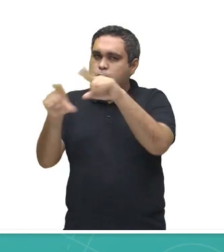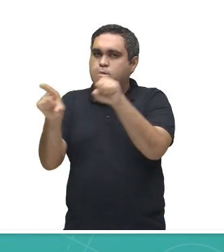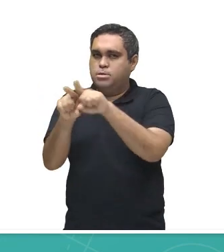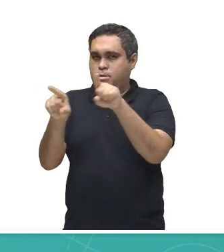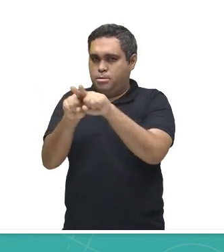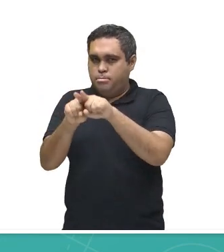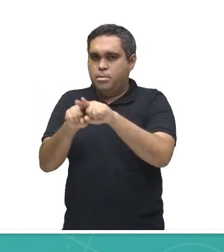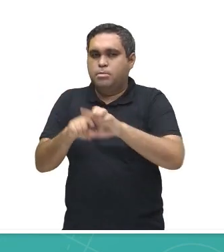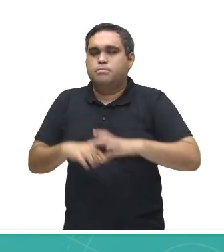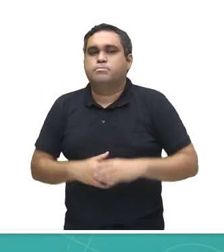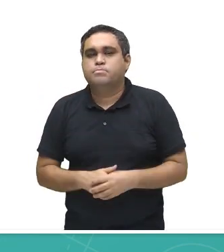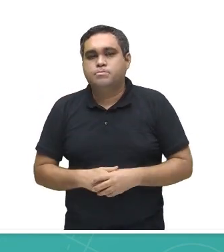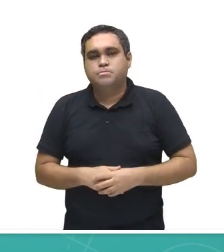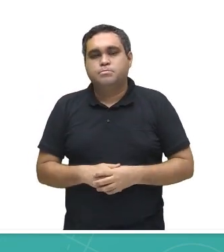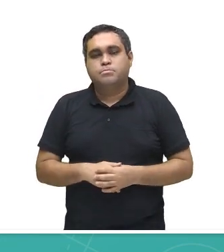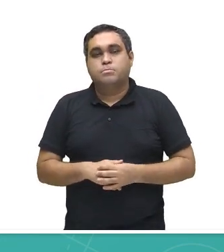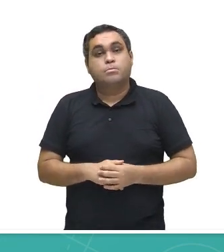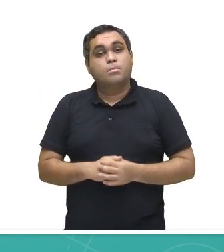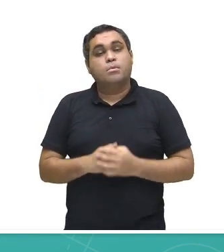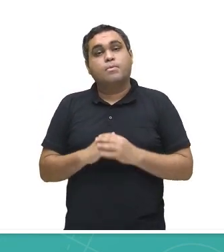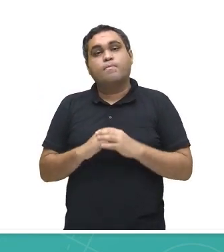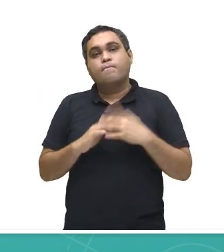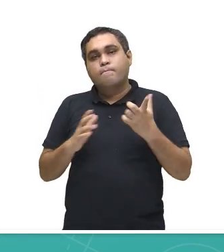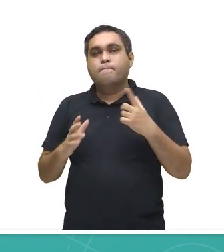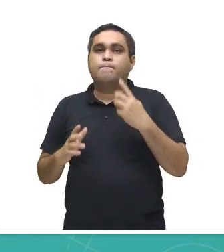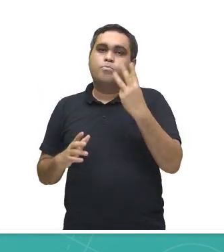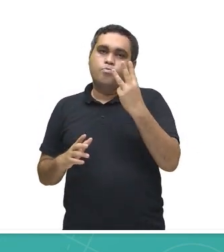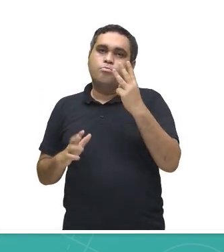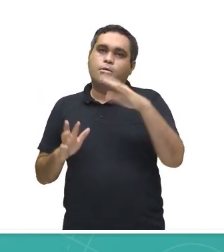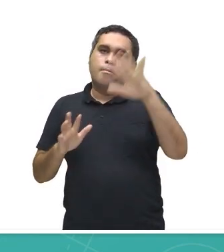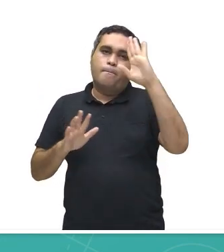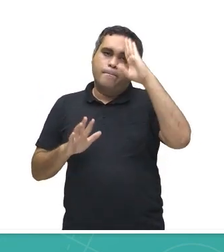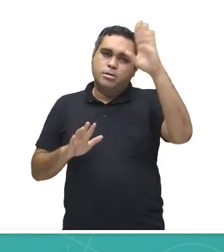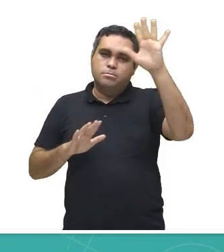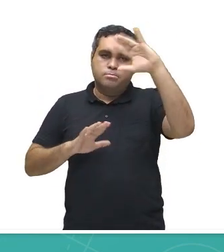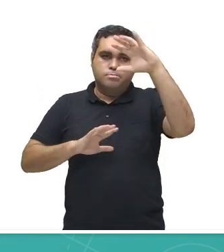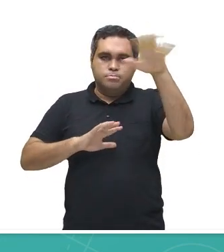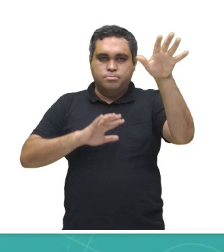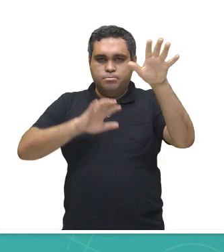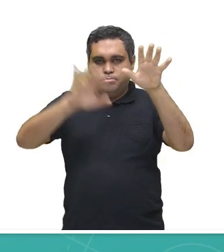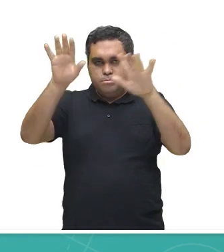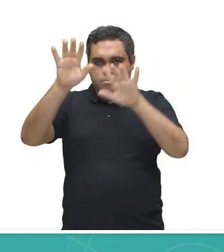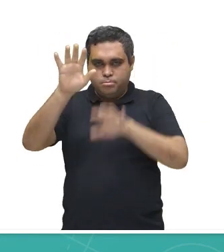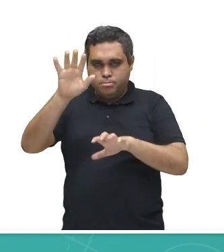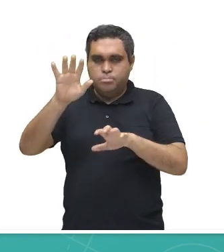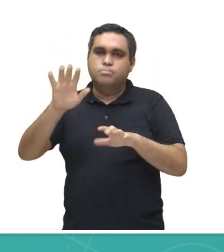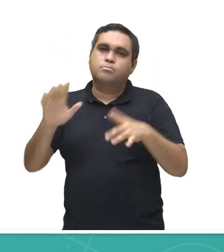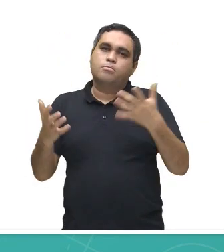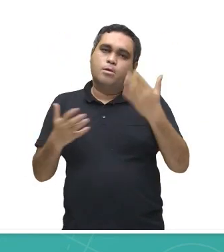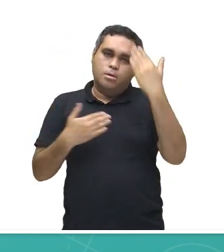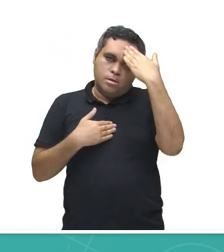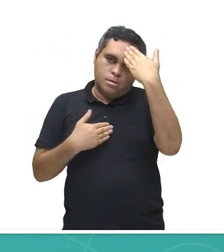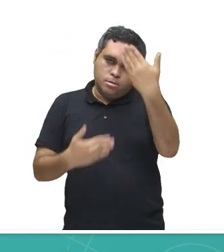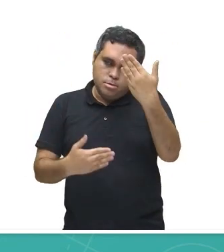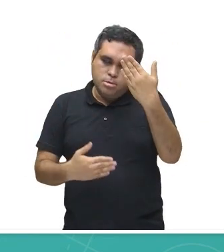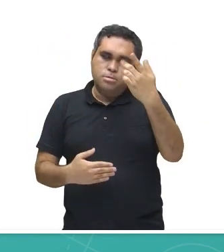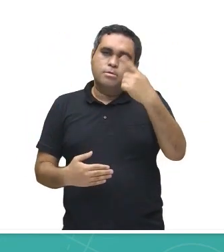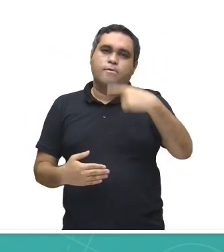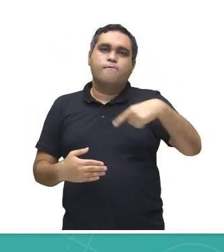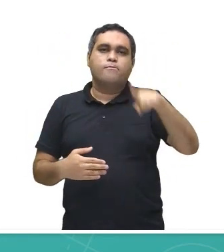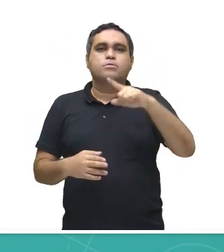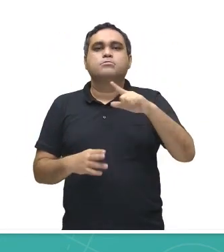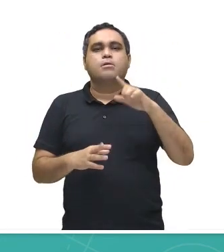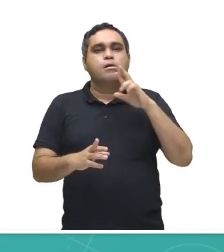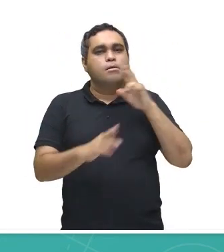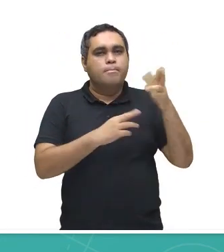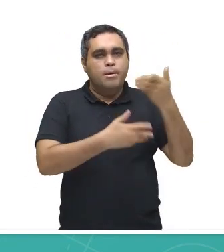da Mata, ok, gente? Então, aí temos, né, essas 3 questões. Quero agradecer desde já aí a participação